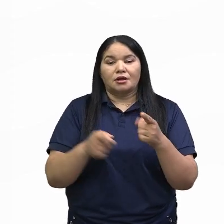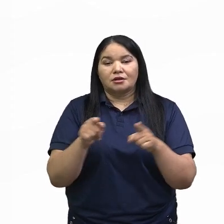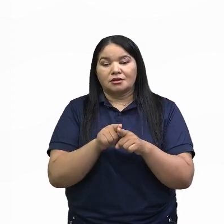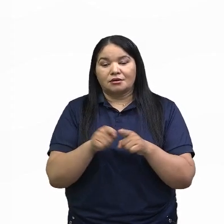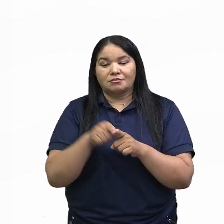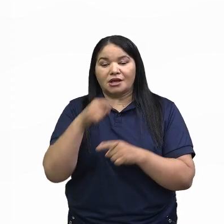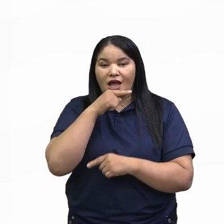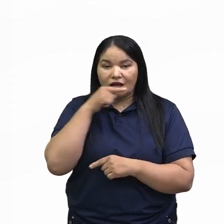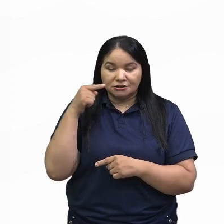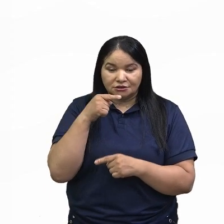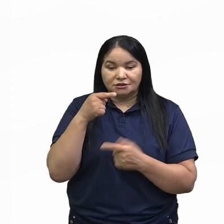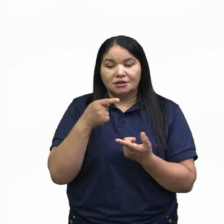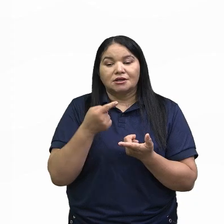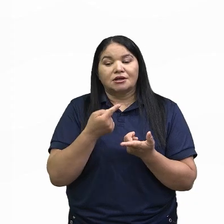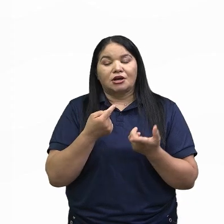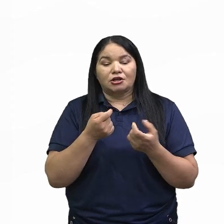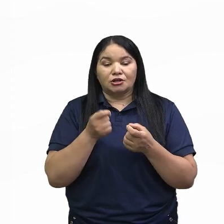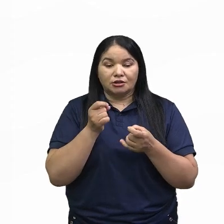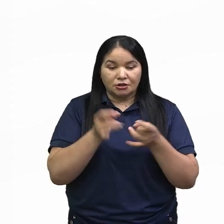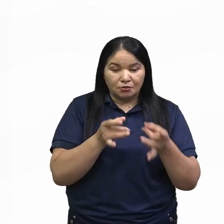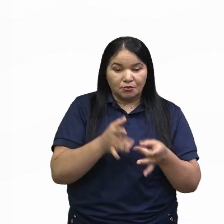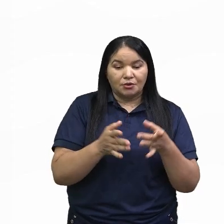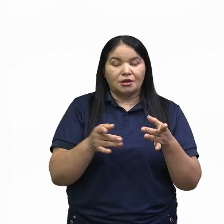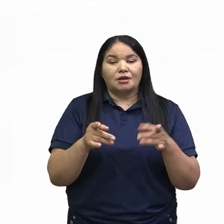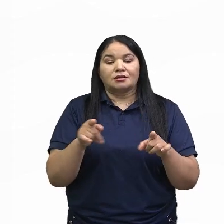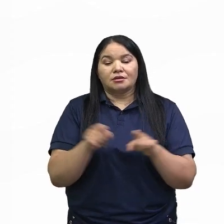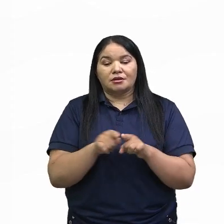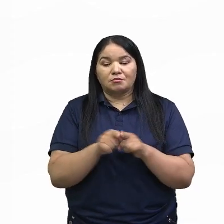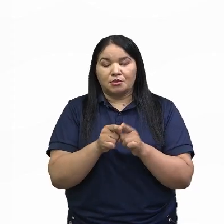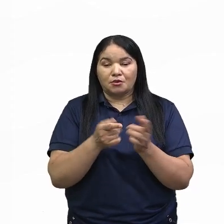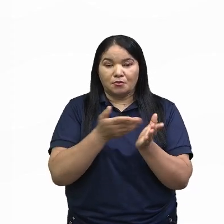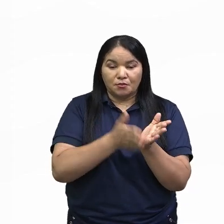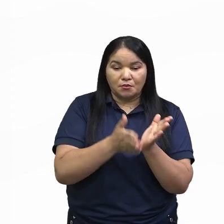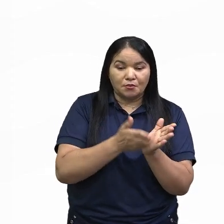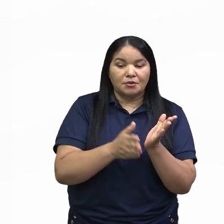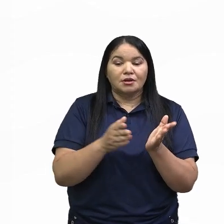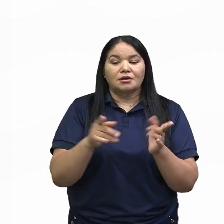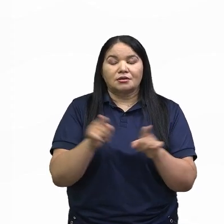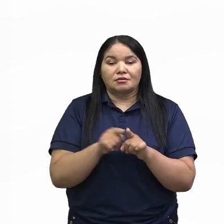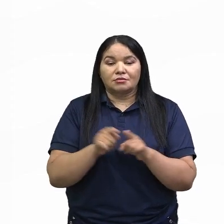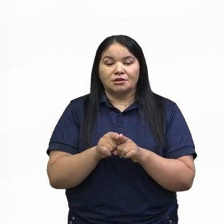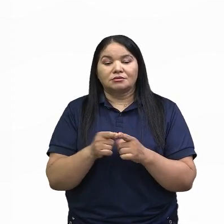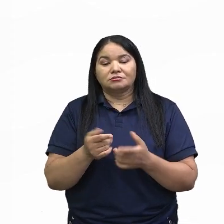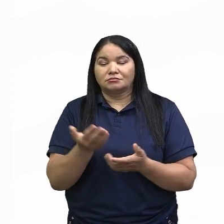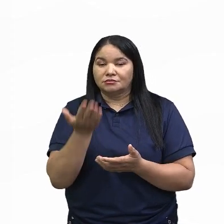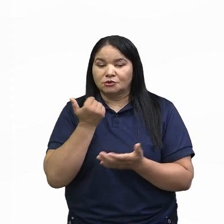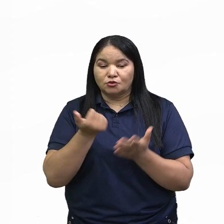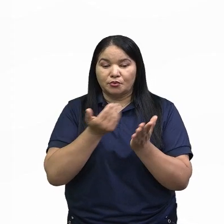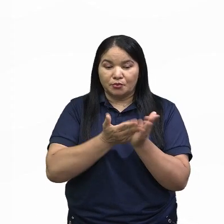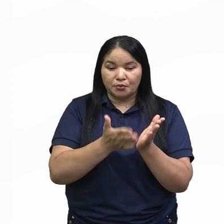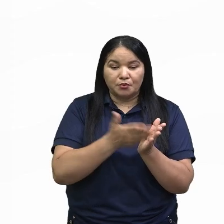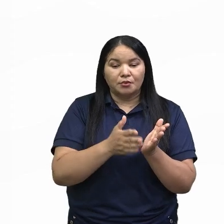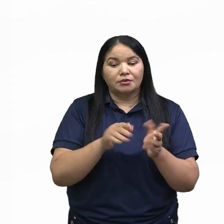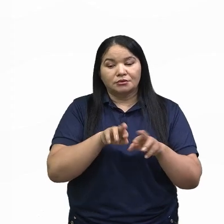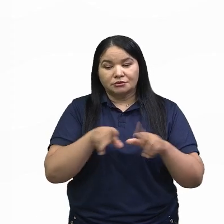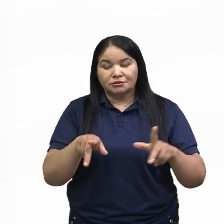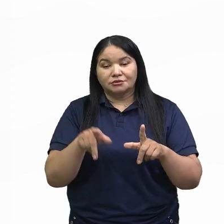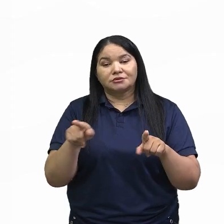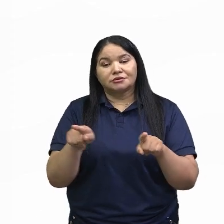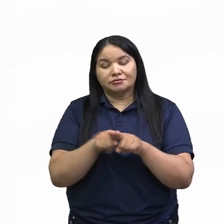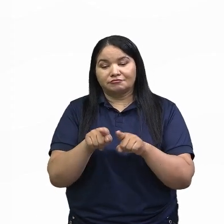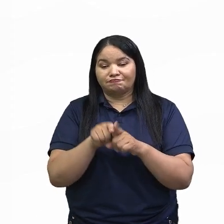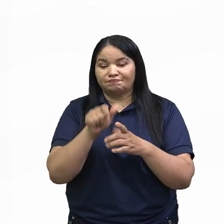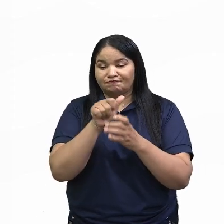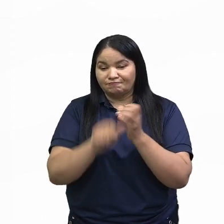cana-de-açúcar, cavaco de madeira, resíduos agrícolas, algas, restos de alimentos e até excrementos